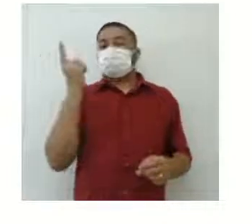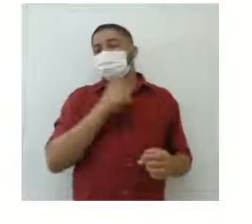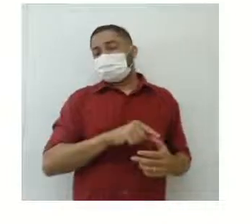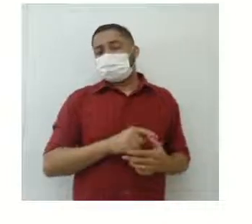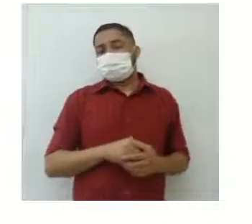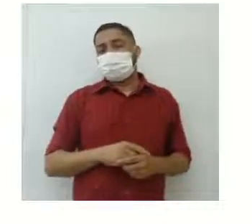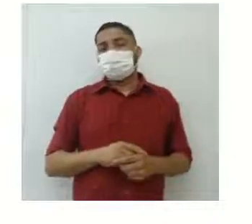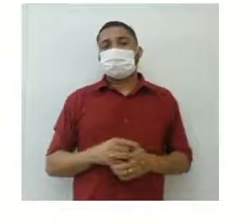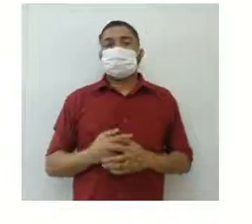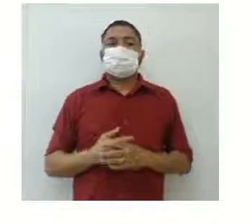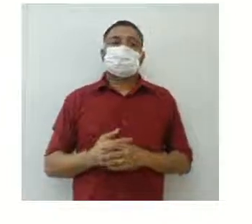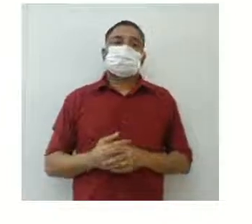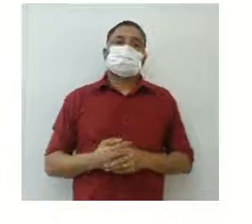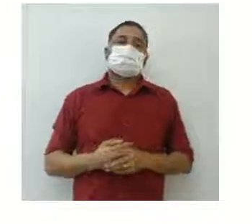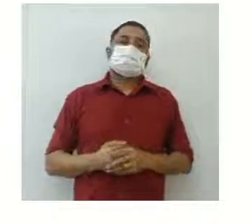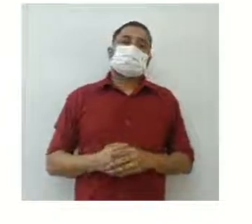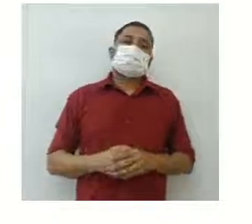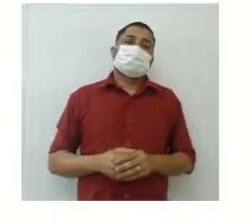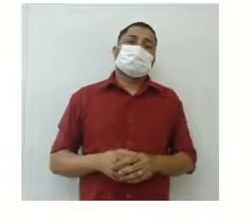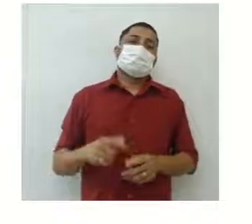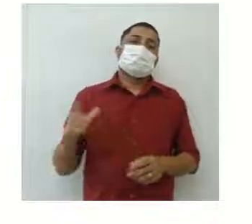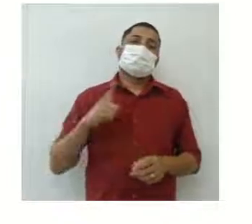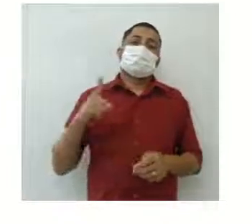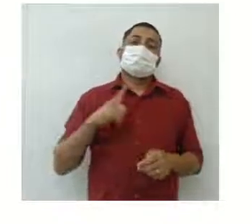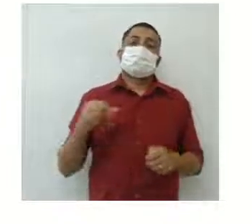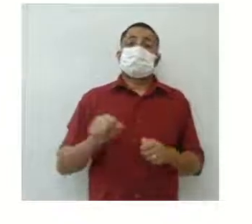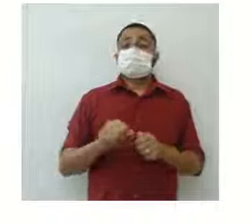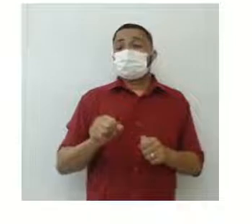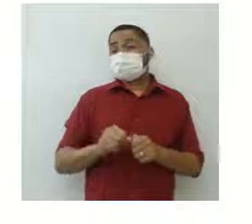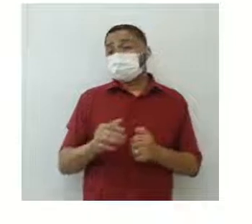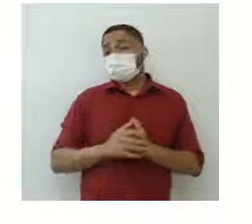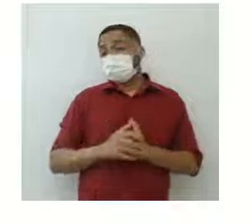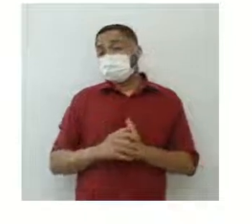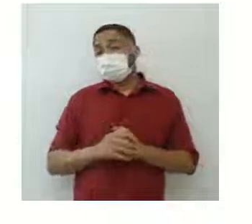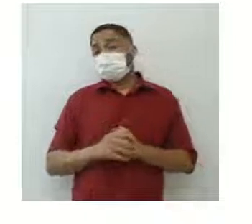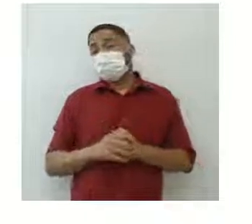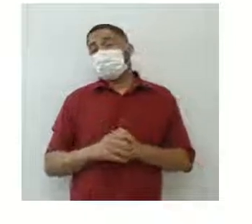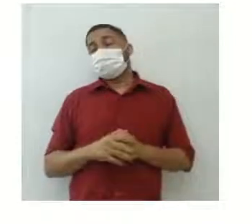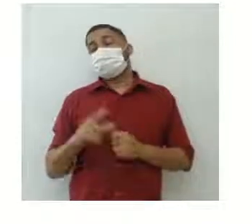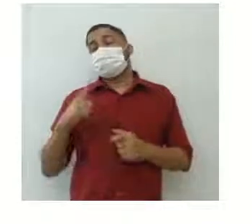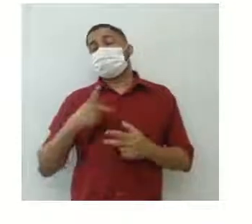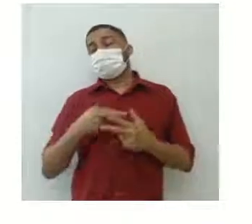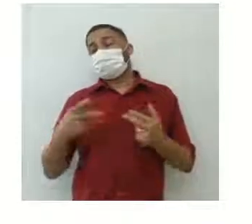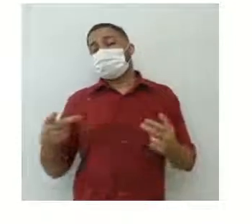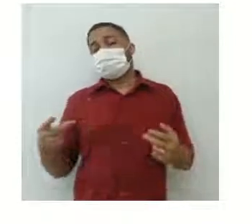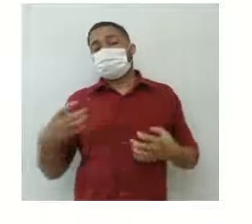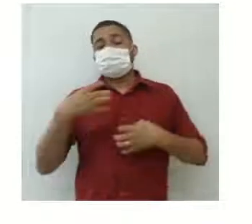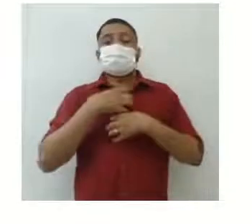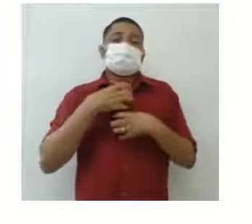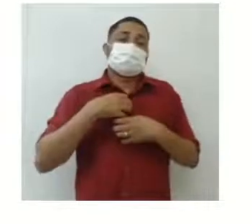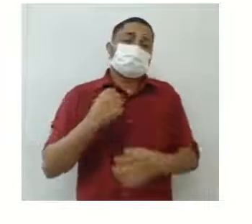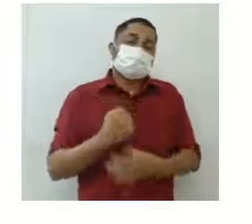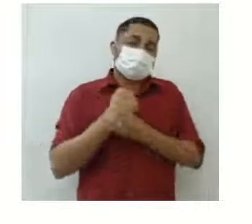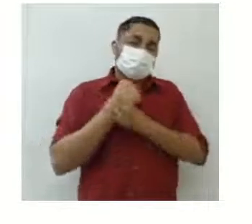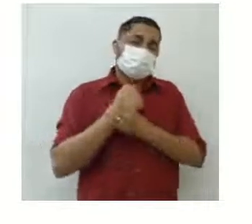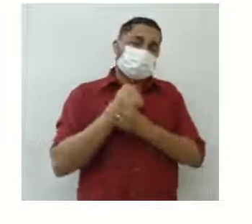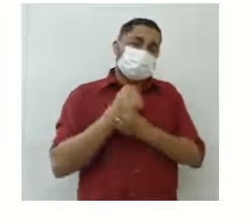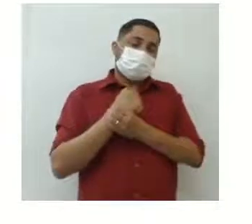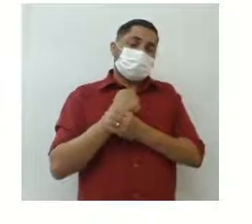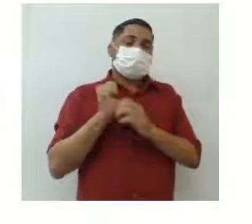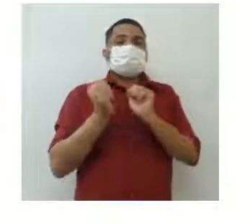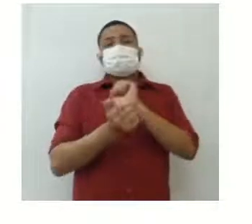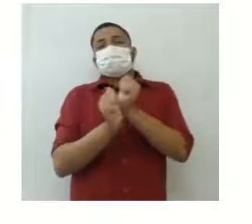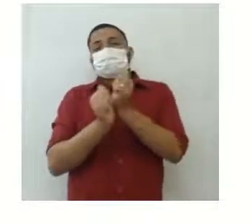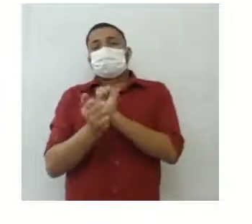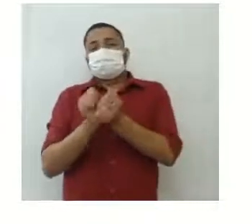sua condição, constituiu um mito. Havia várias formas de resistência, a